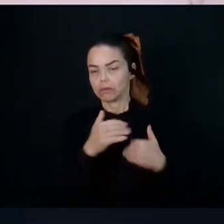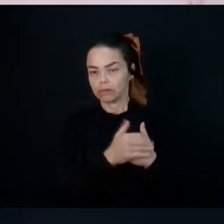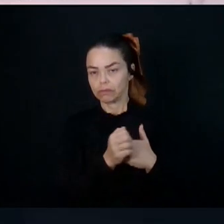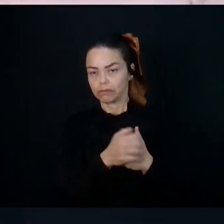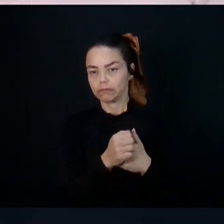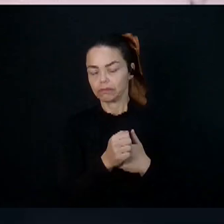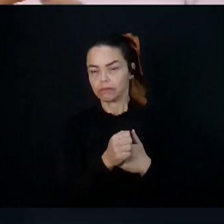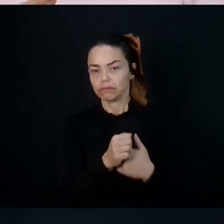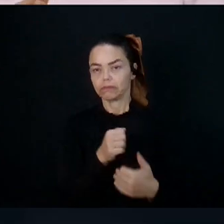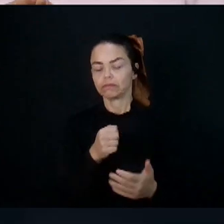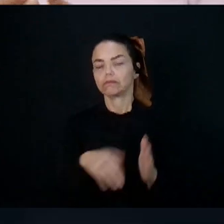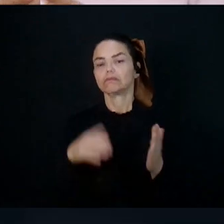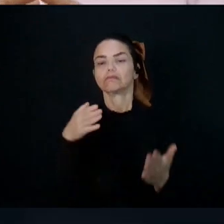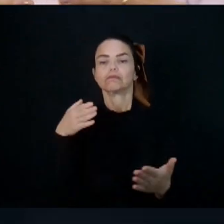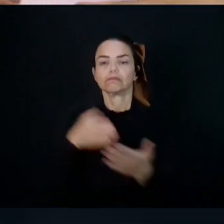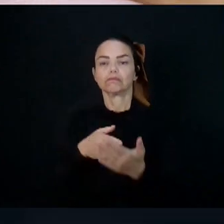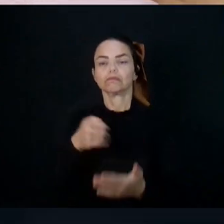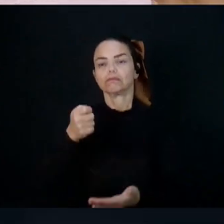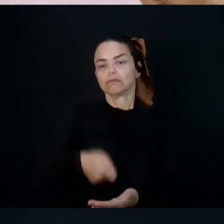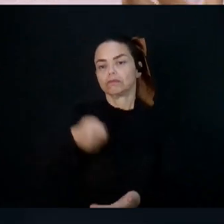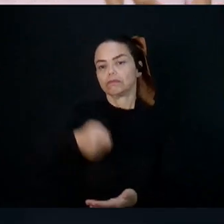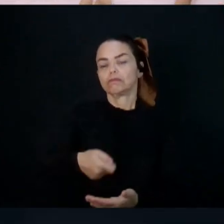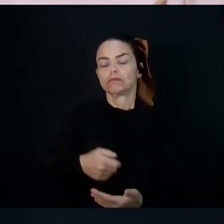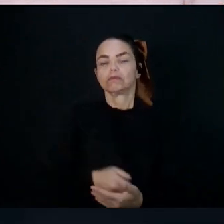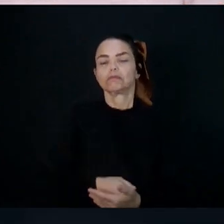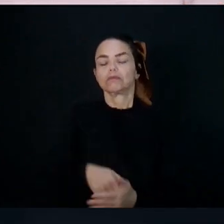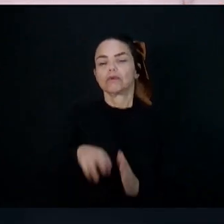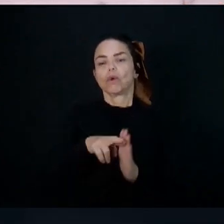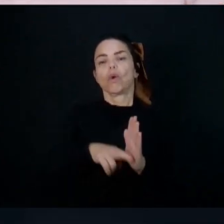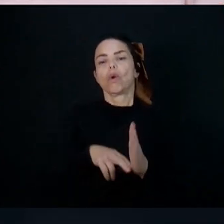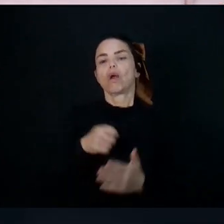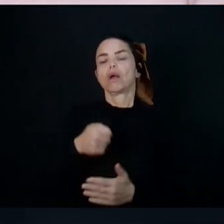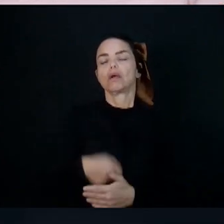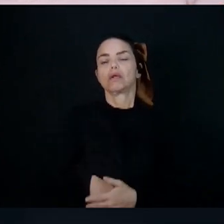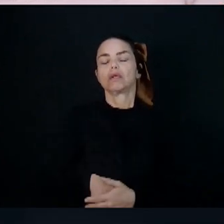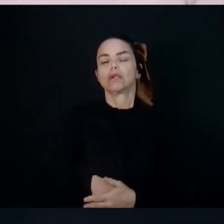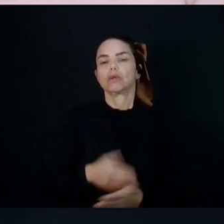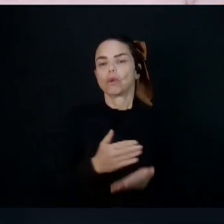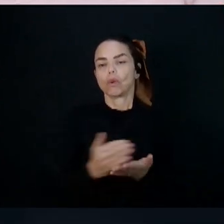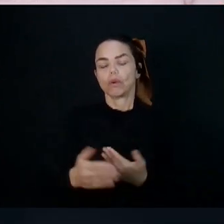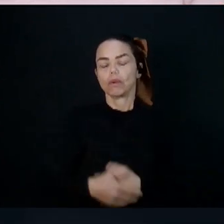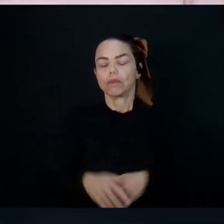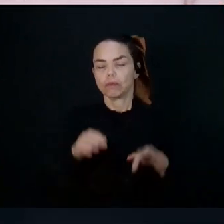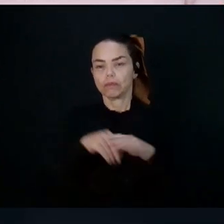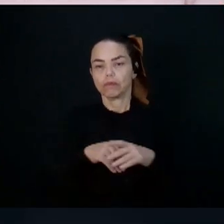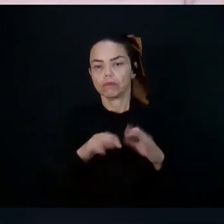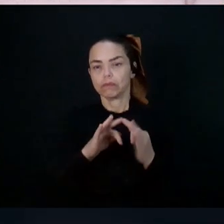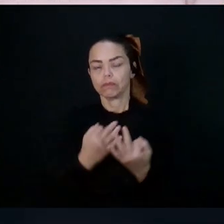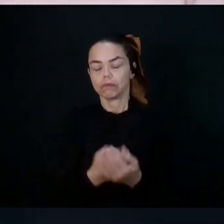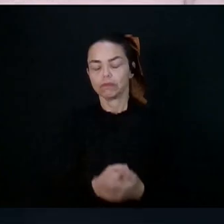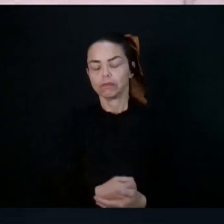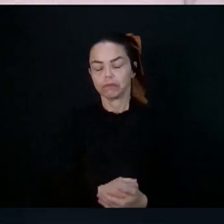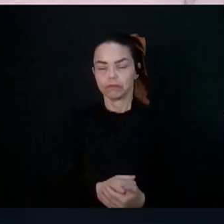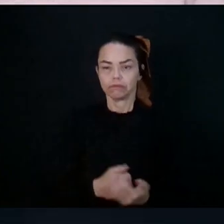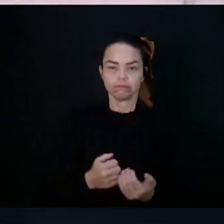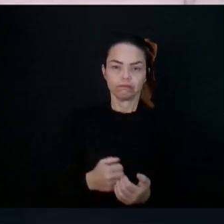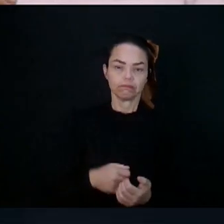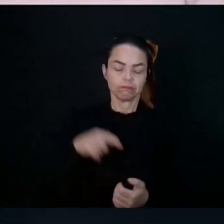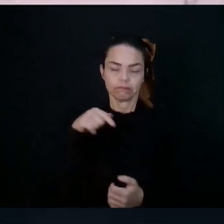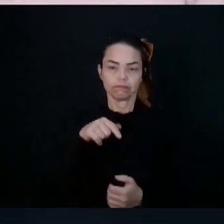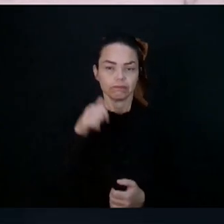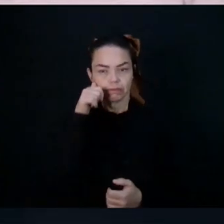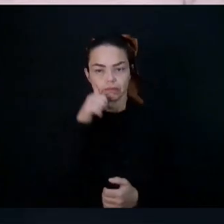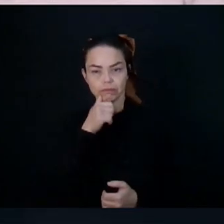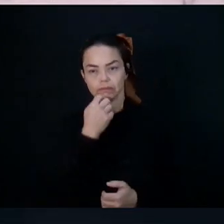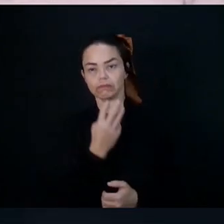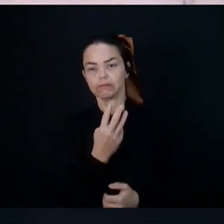limites desde o começo? Você está dizendo isso dentro, de repente, da família, né? Saindo desse caso nosso aqui da mulher de 37